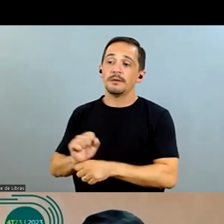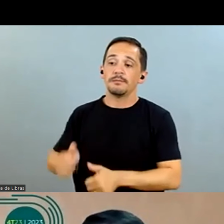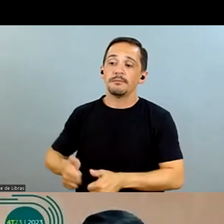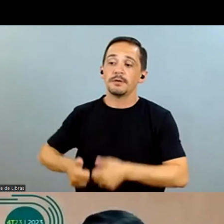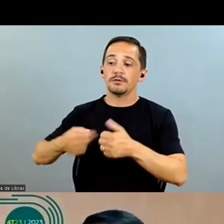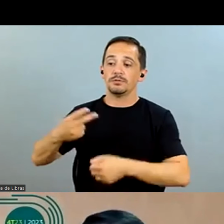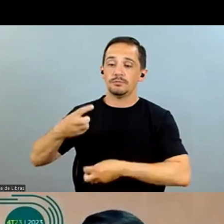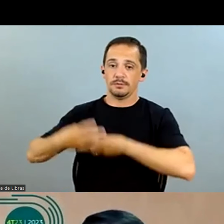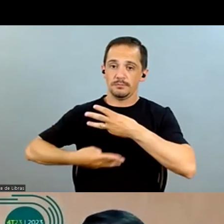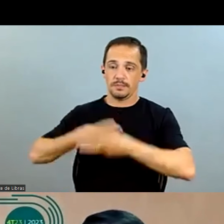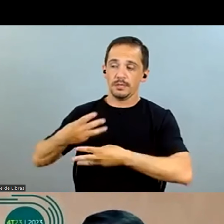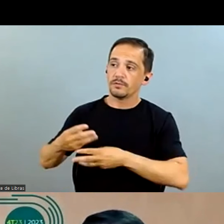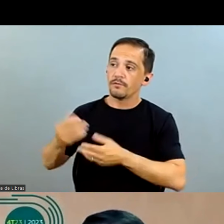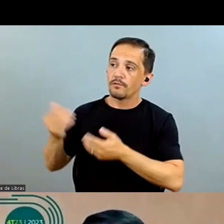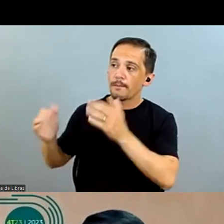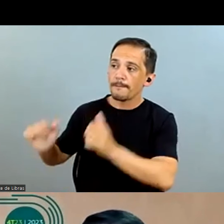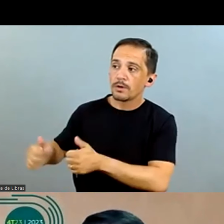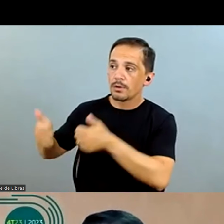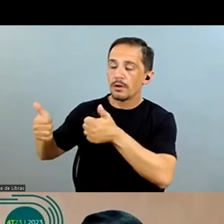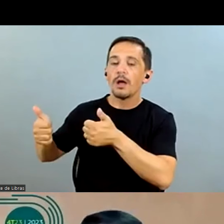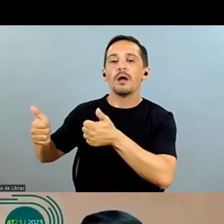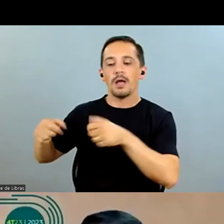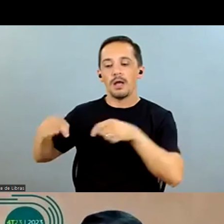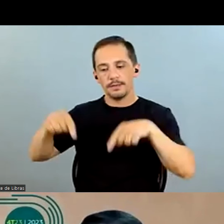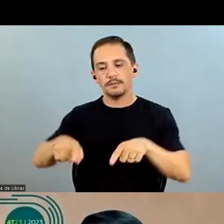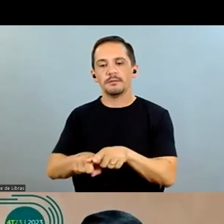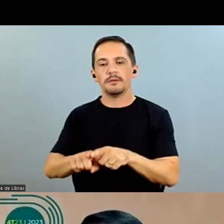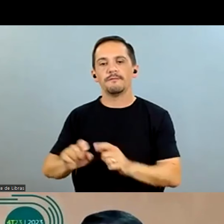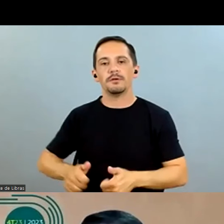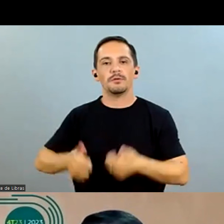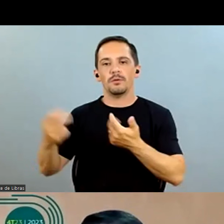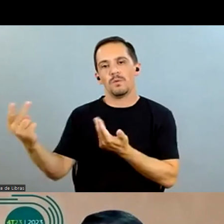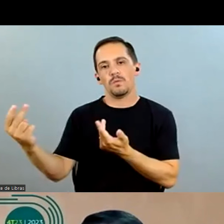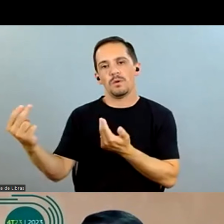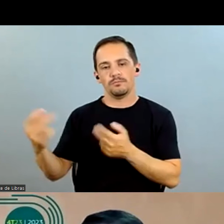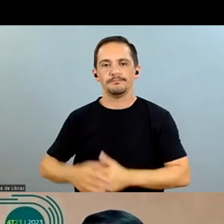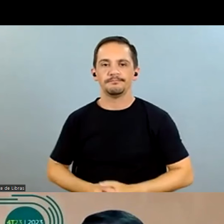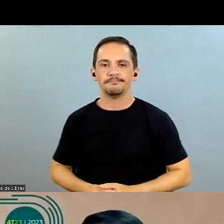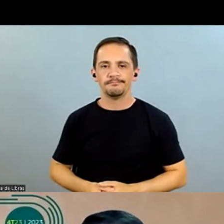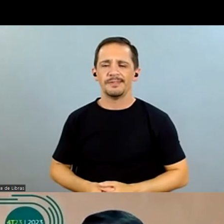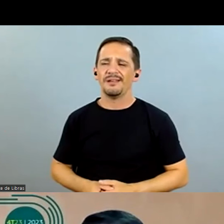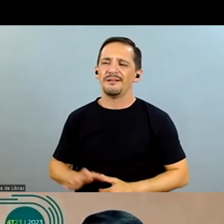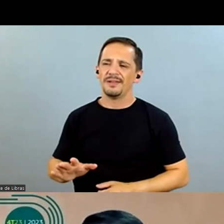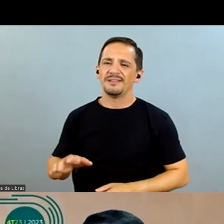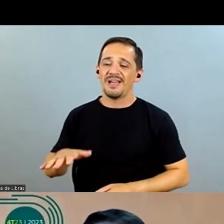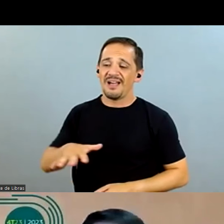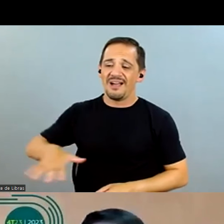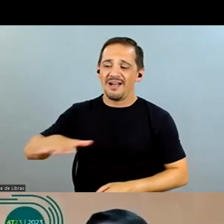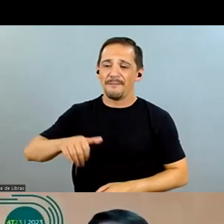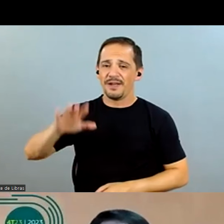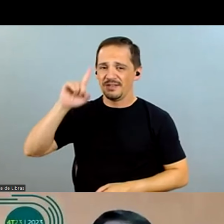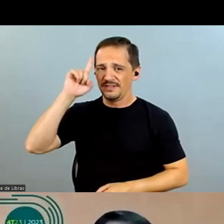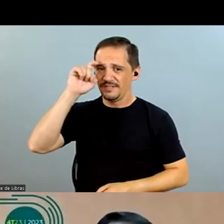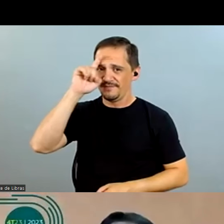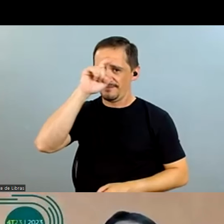deve deve se normalizar aí ao longo desse próximo trimestre Esse é um mercado um pouco mais difícil de nós de nós